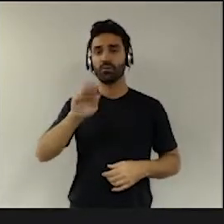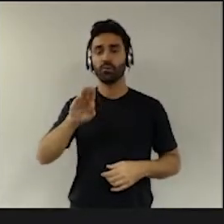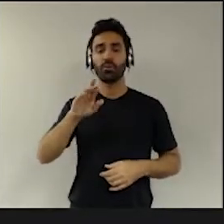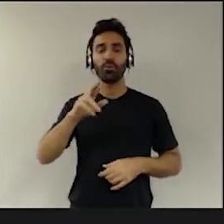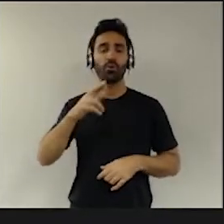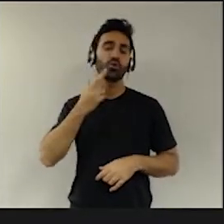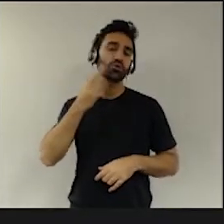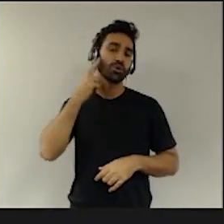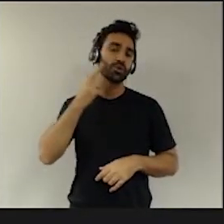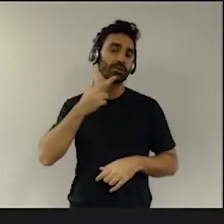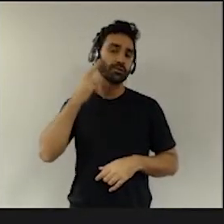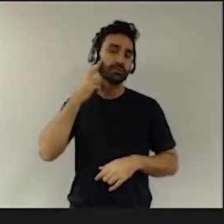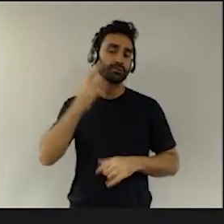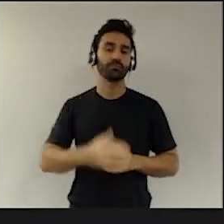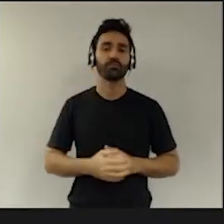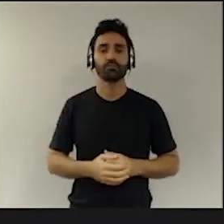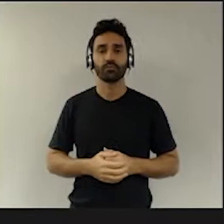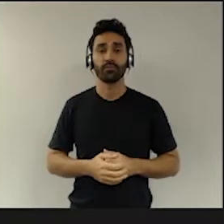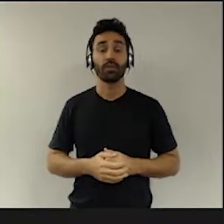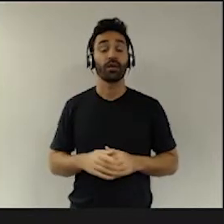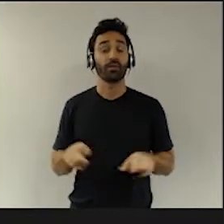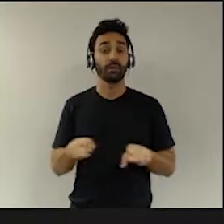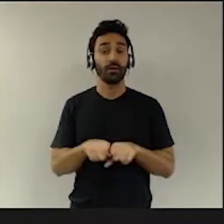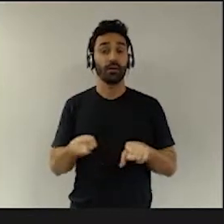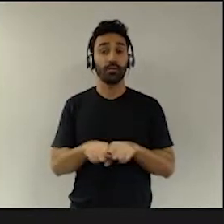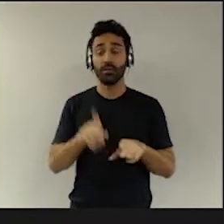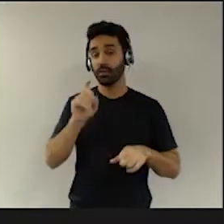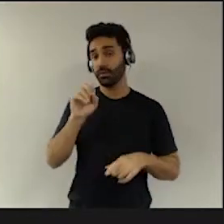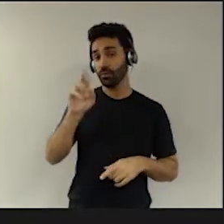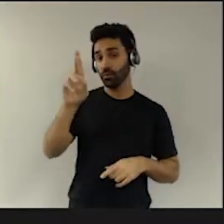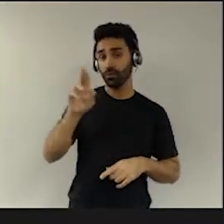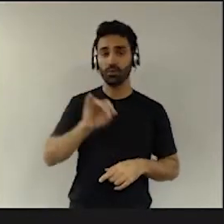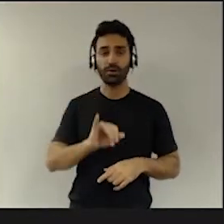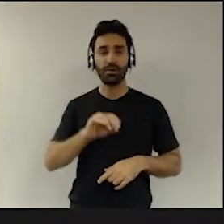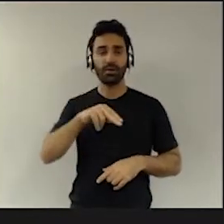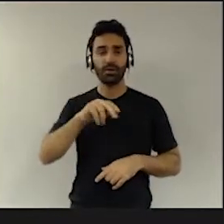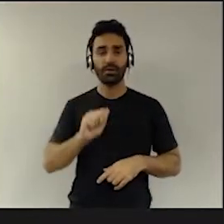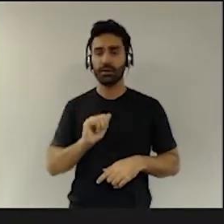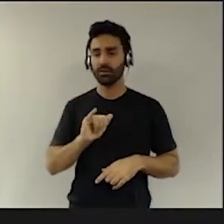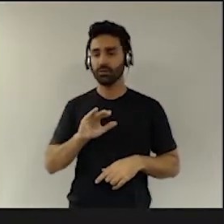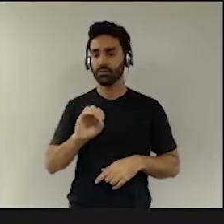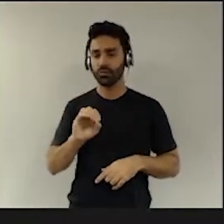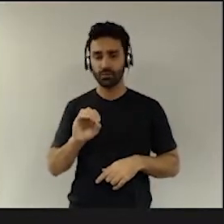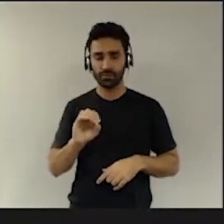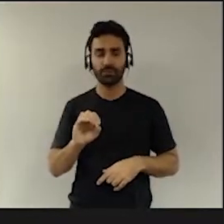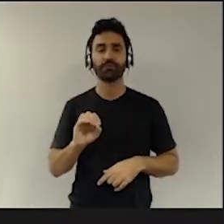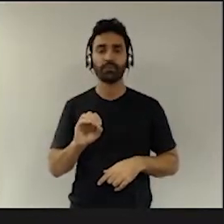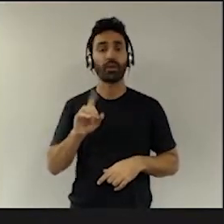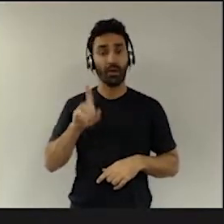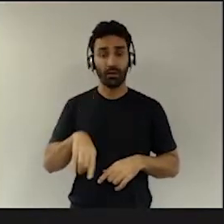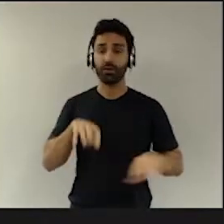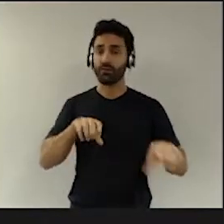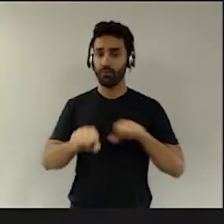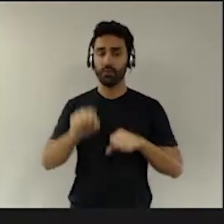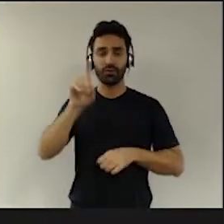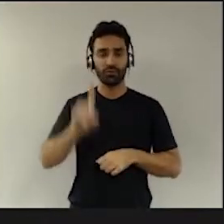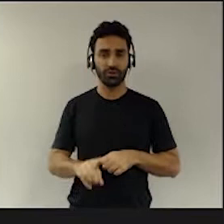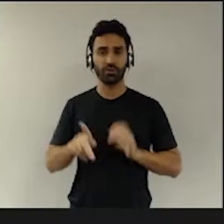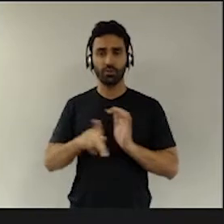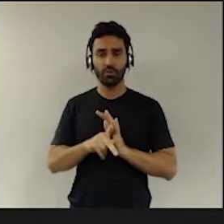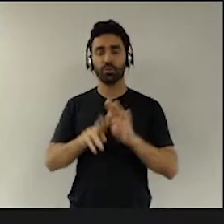Rondônia. Estamos também com o Dr. Inácio Kraus de Menezes, que é graduado em Direito